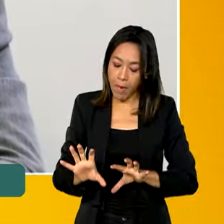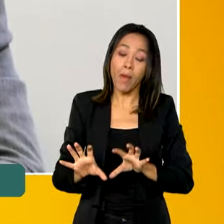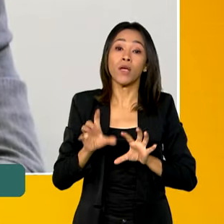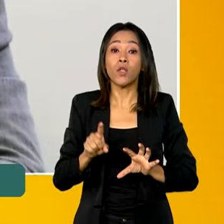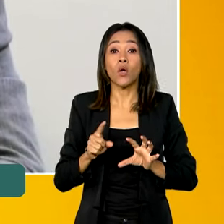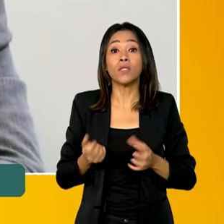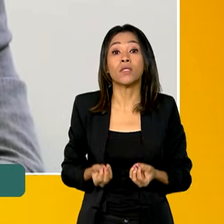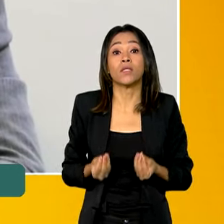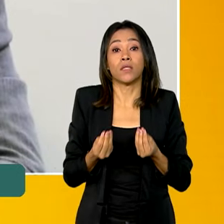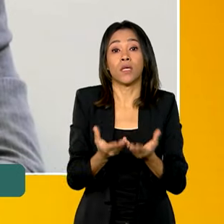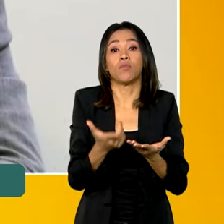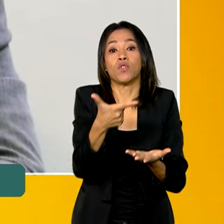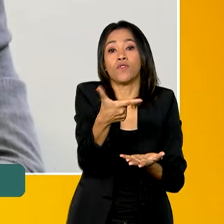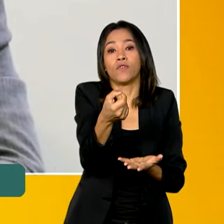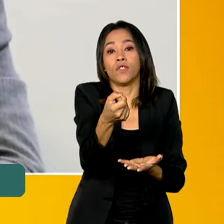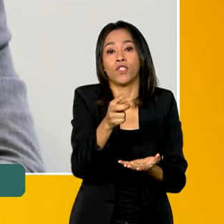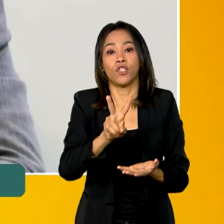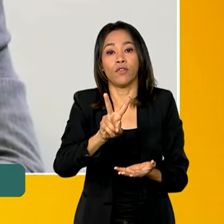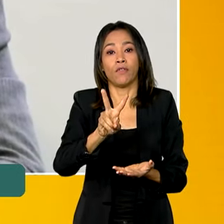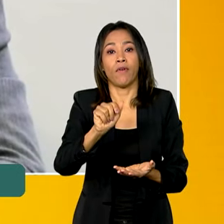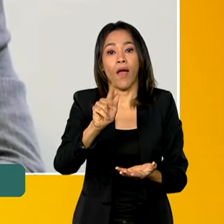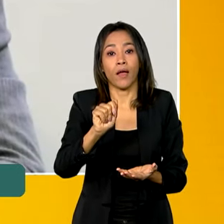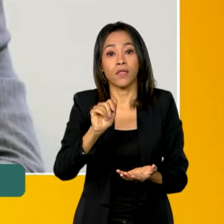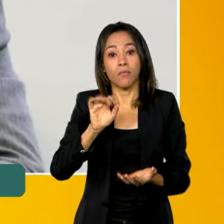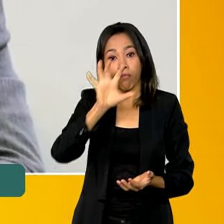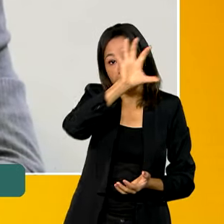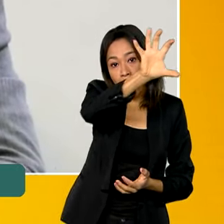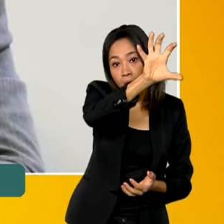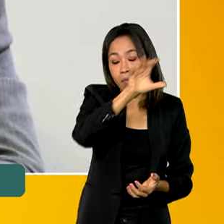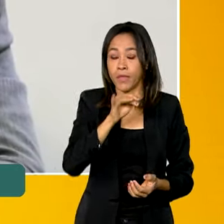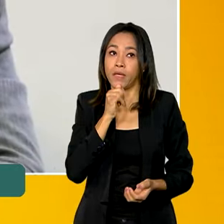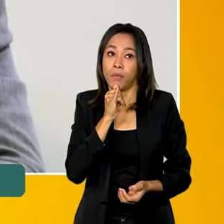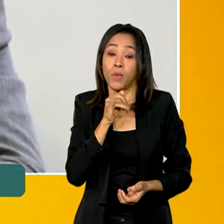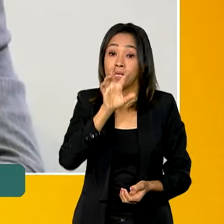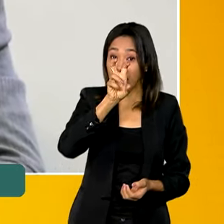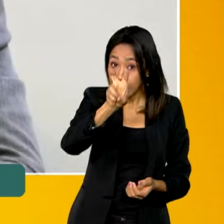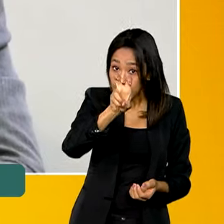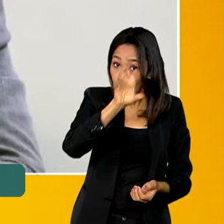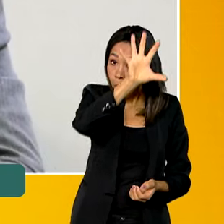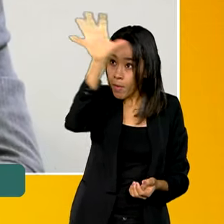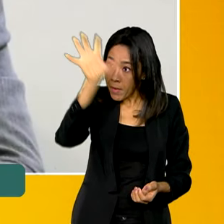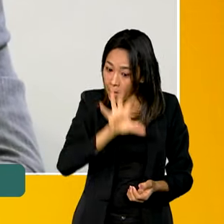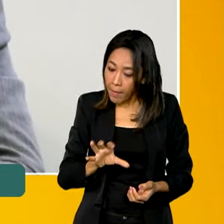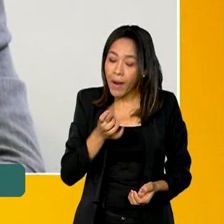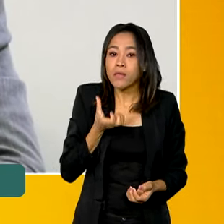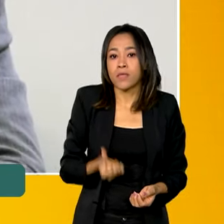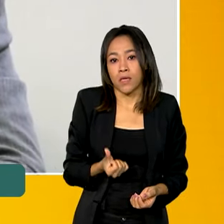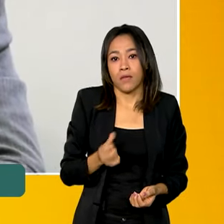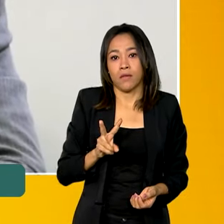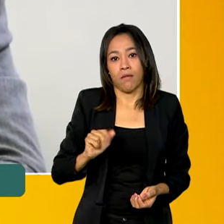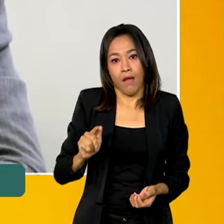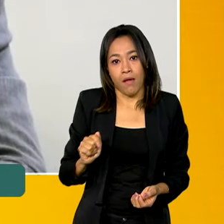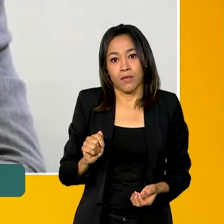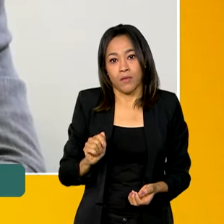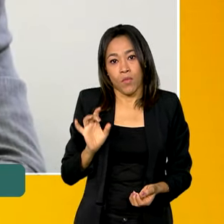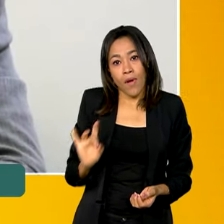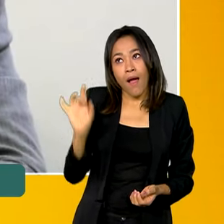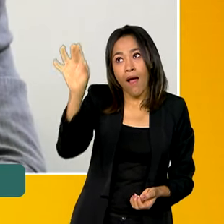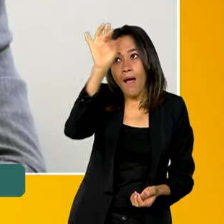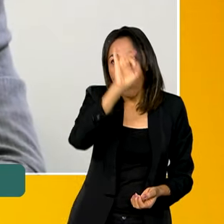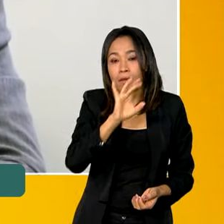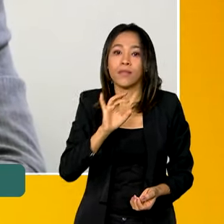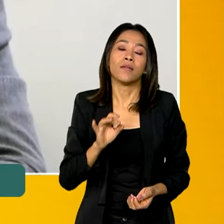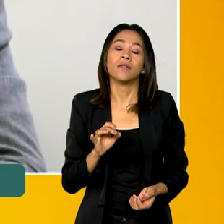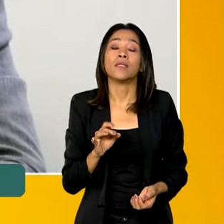20 vagas para cada uma das regiões Então a gente tem cinco regiões temos 100 vagas de startups Então por mais que a